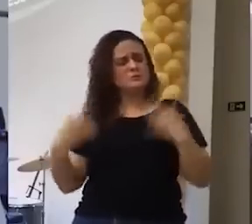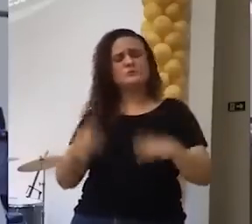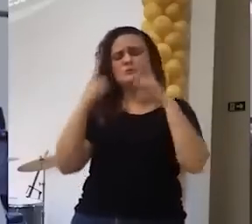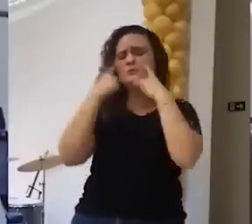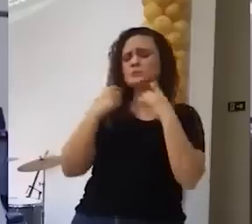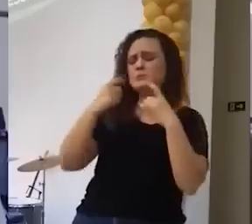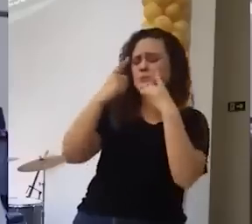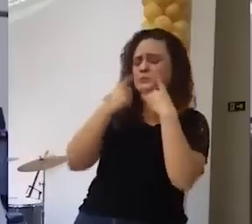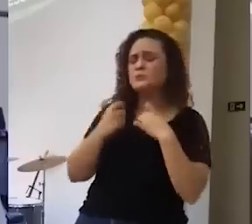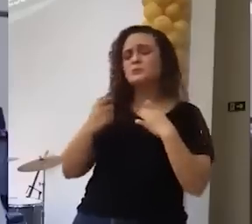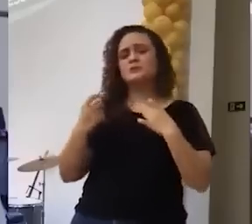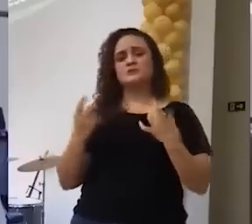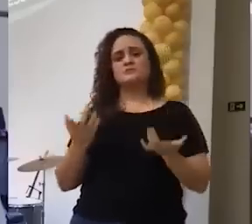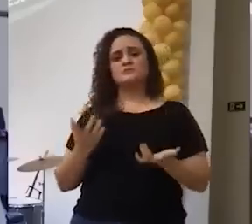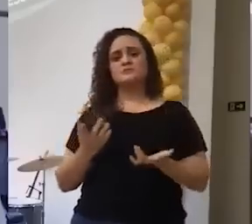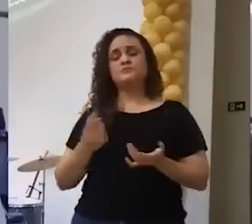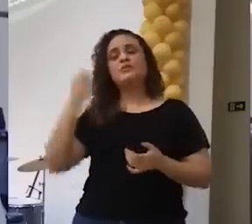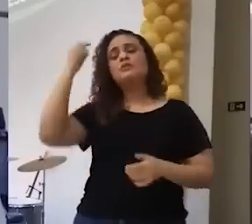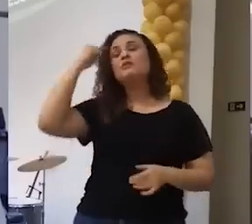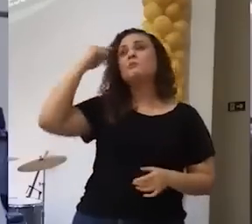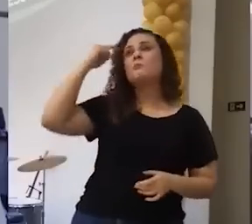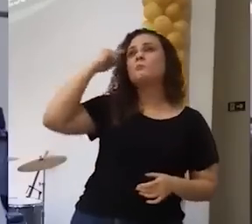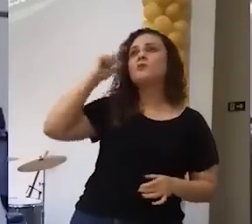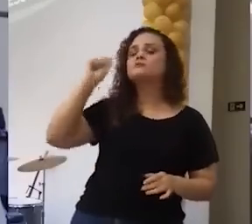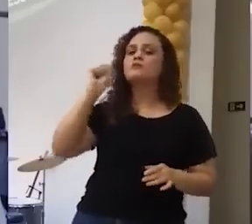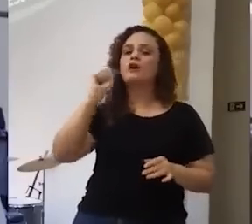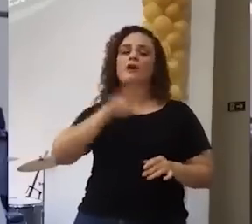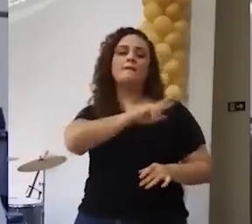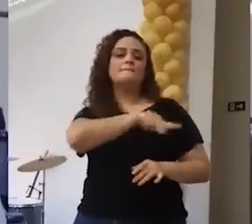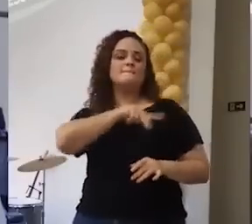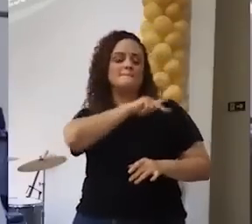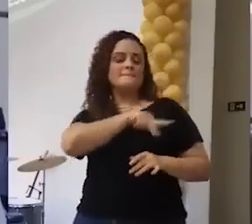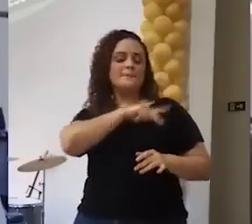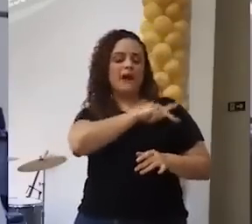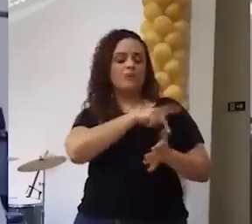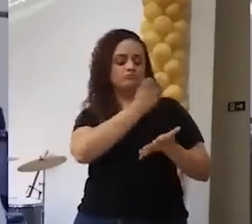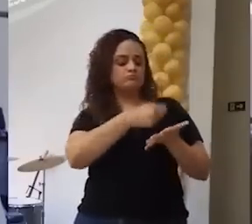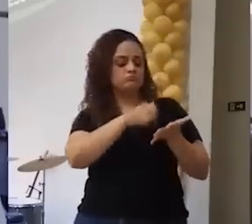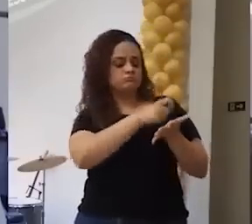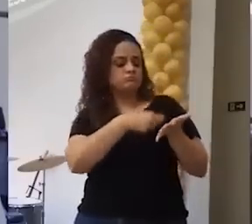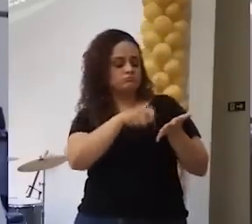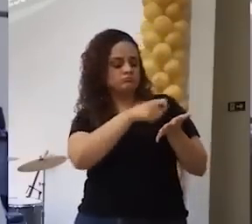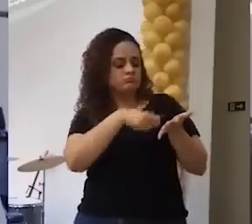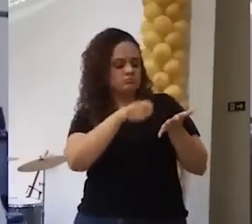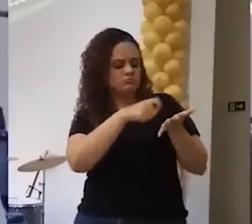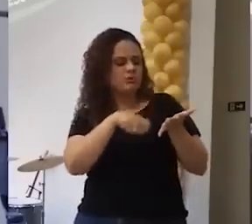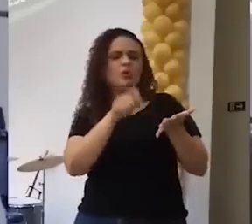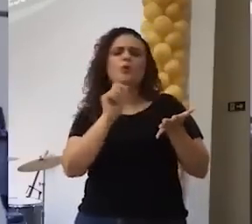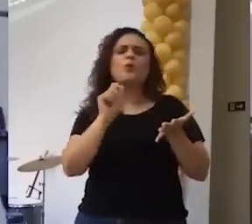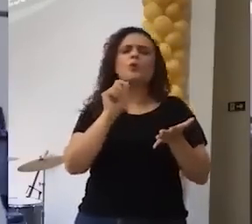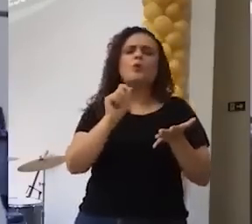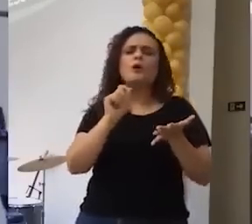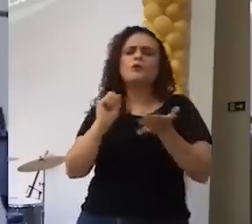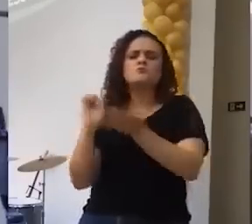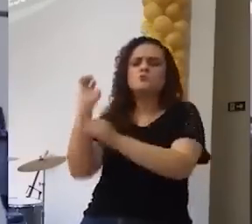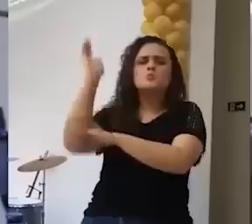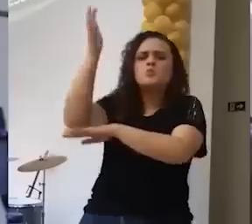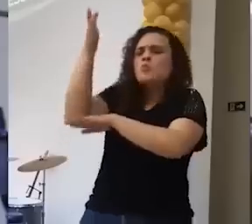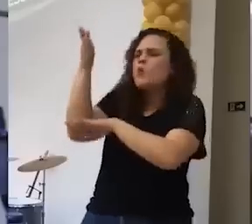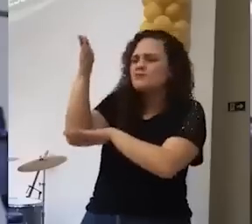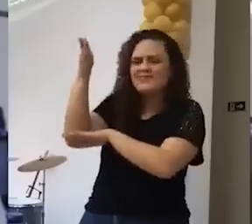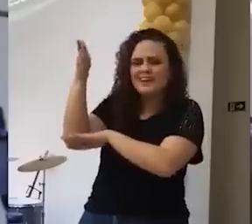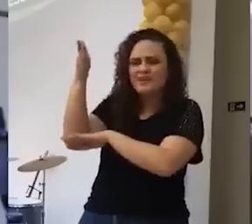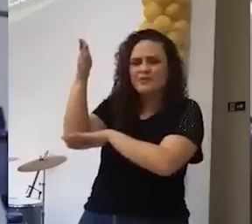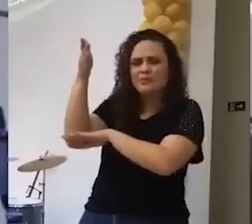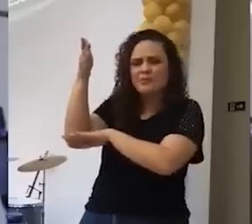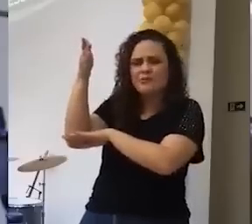Quando eu penso nisso, me lembro que Paulo escreve esse texto não hospedado num hotel 5 estrelas em Roma. Ele